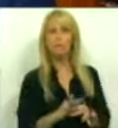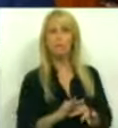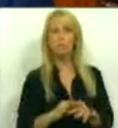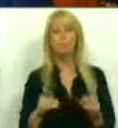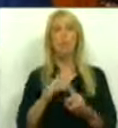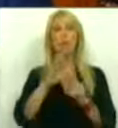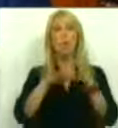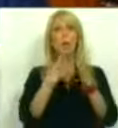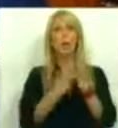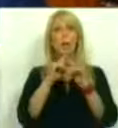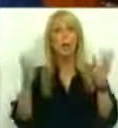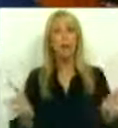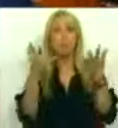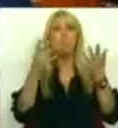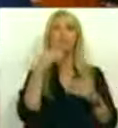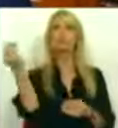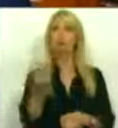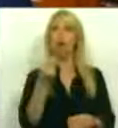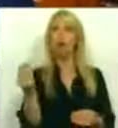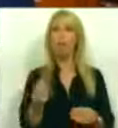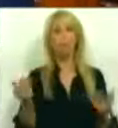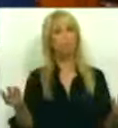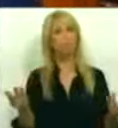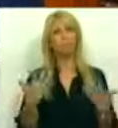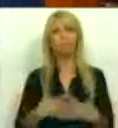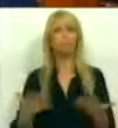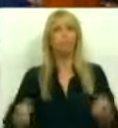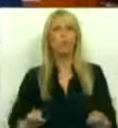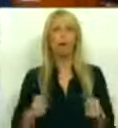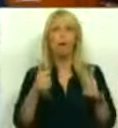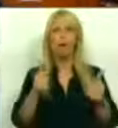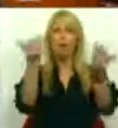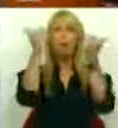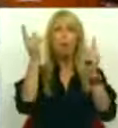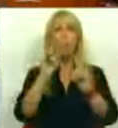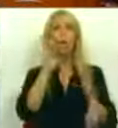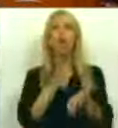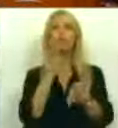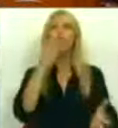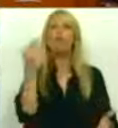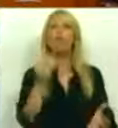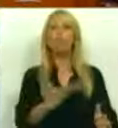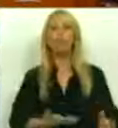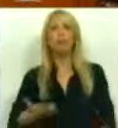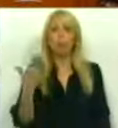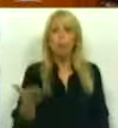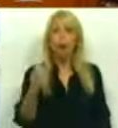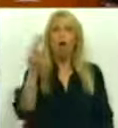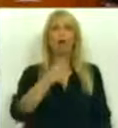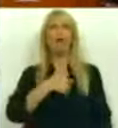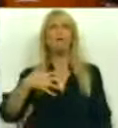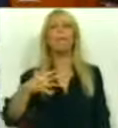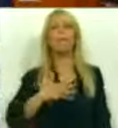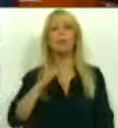Plano Impulso Jovem é incontestavelmente uma boa notícia, não apenas para os jovens desempregados e para as empresas,